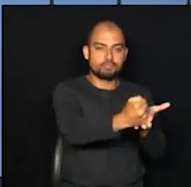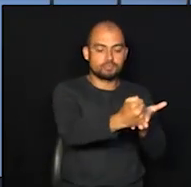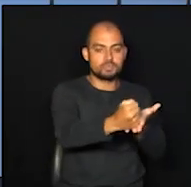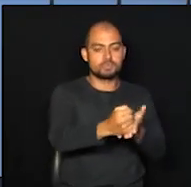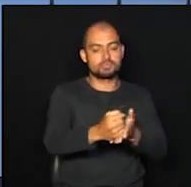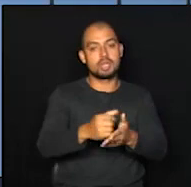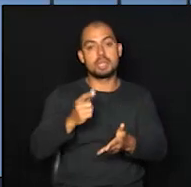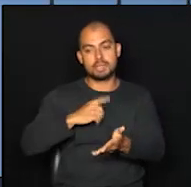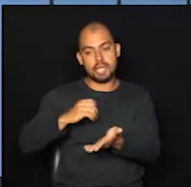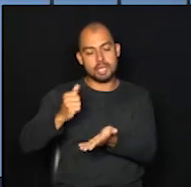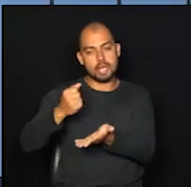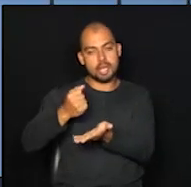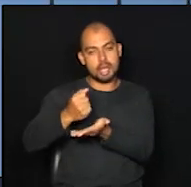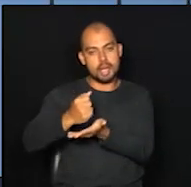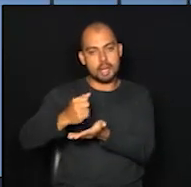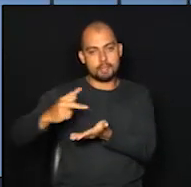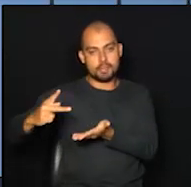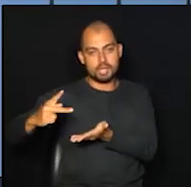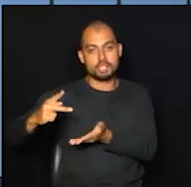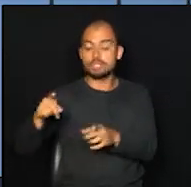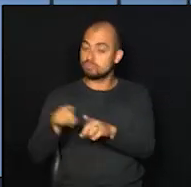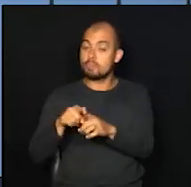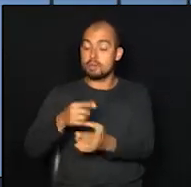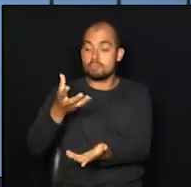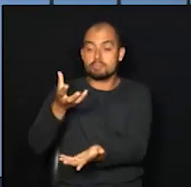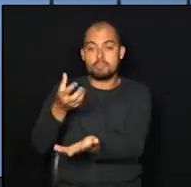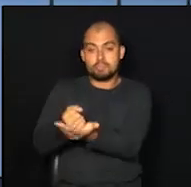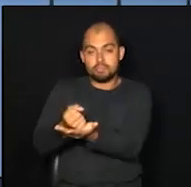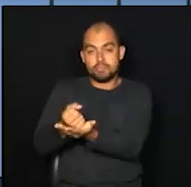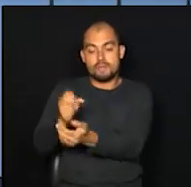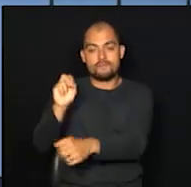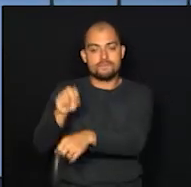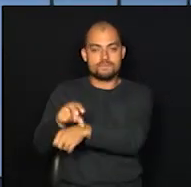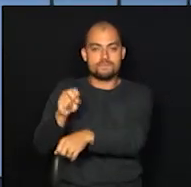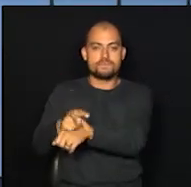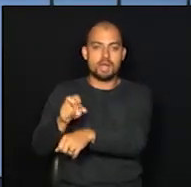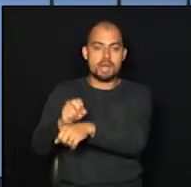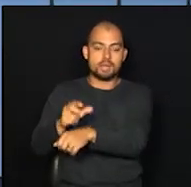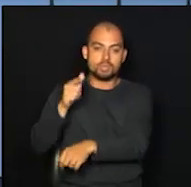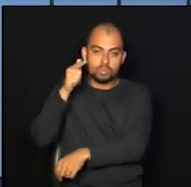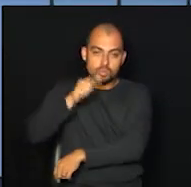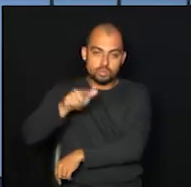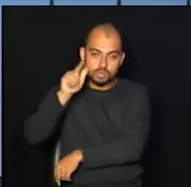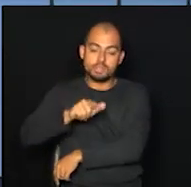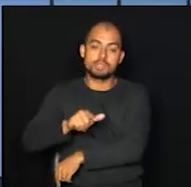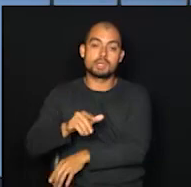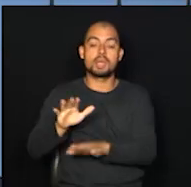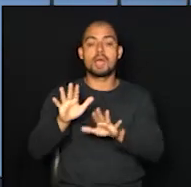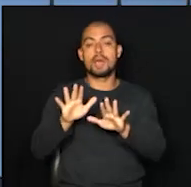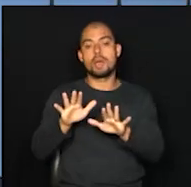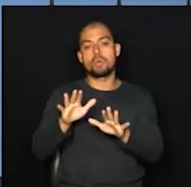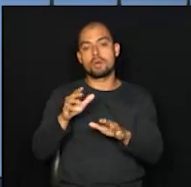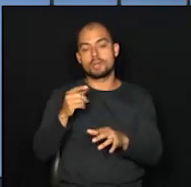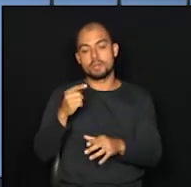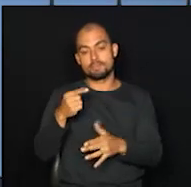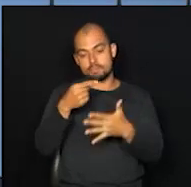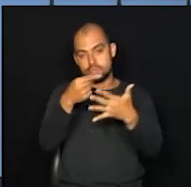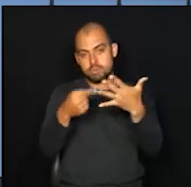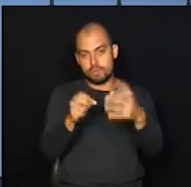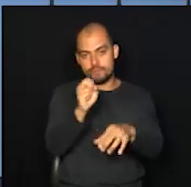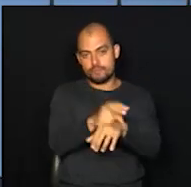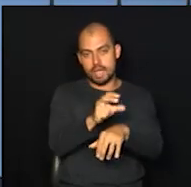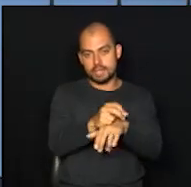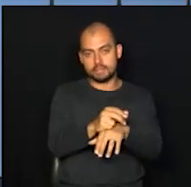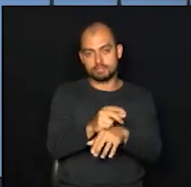até aplicativos também do CEPAT que você pode concorrer diretamente pelo aplicativo. A gente vai falar algumas vagas, ó. Atendente